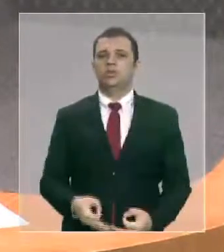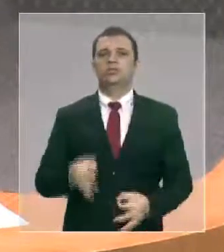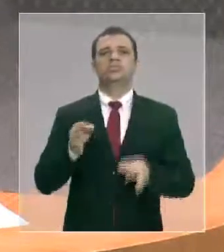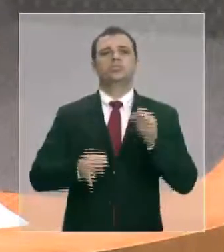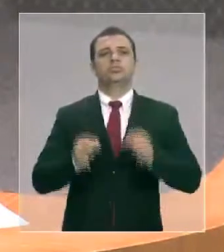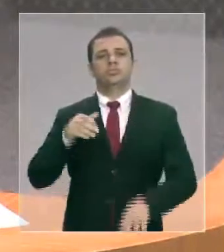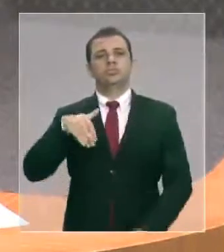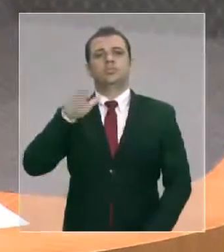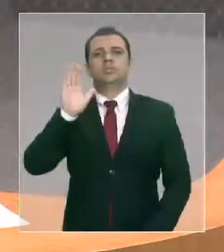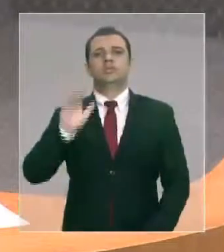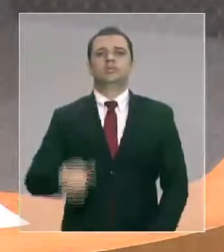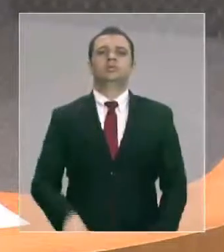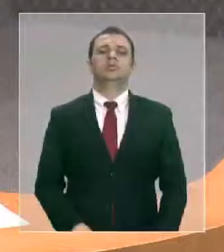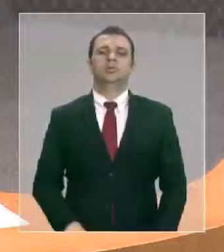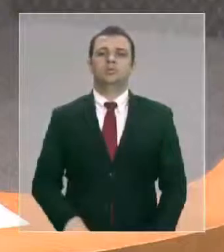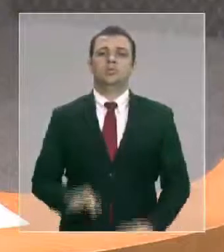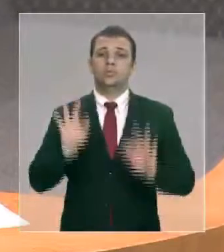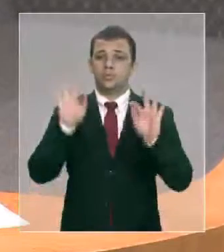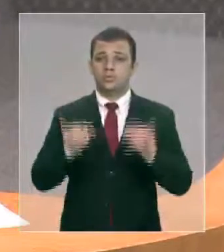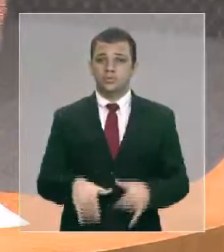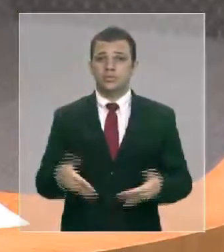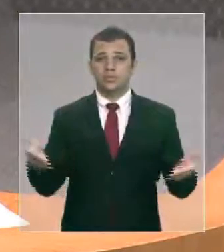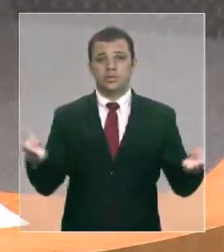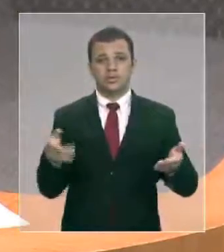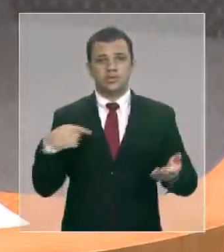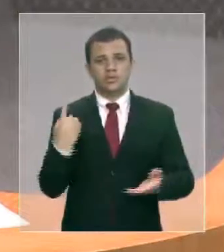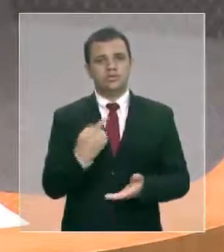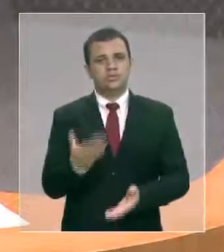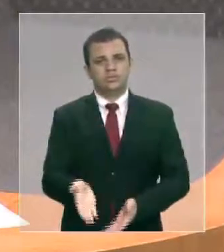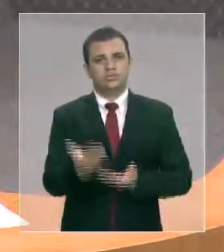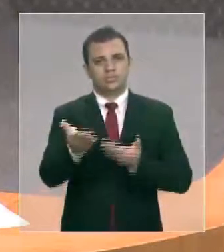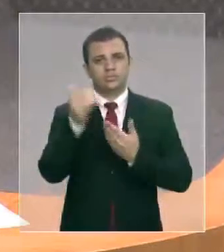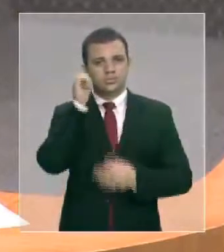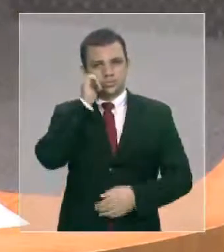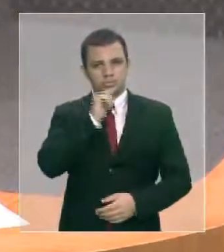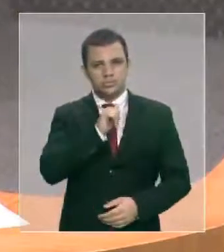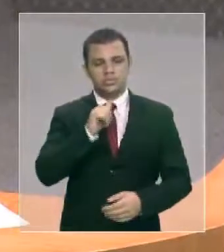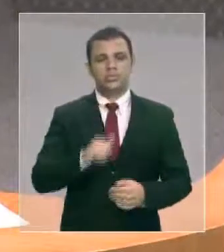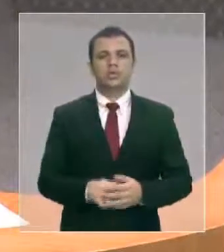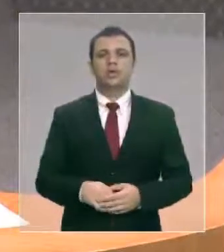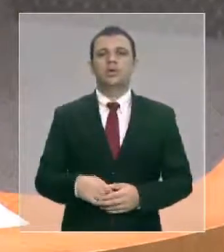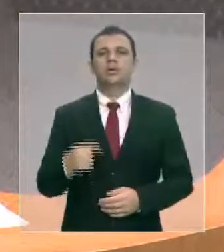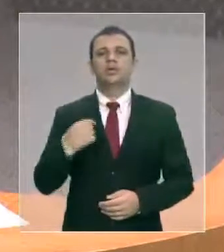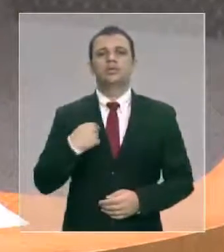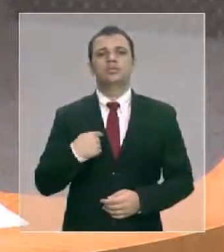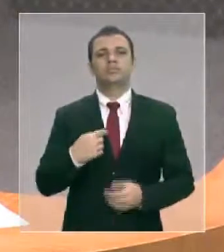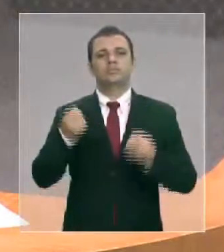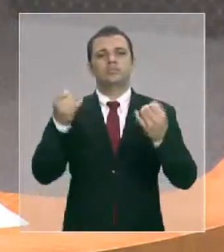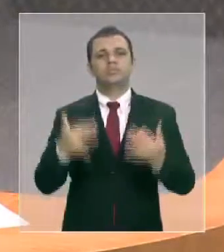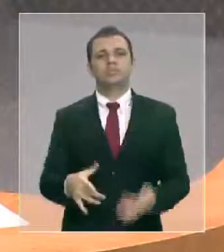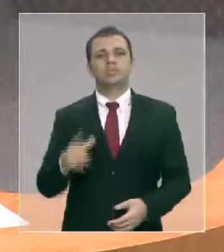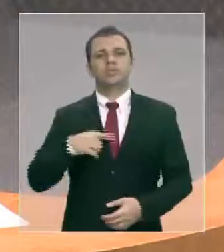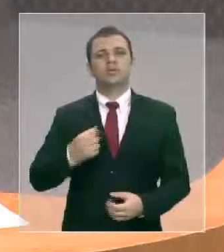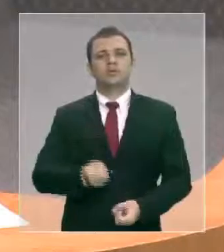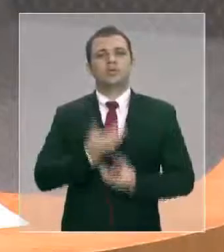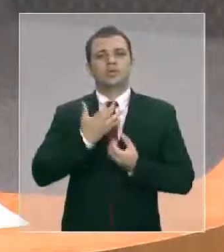aqui, para finalizar esta nossa homenagem às mulheres, citar um trecho de uma poesia de nossa